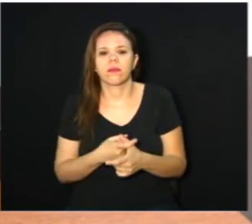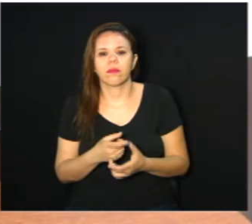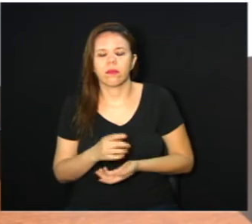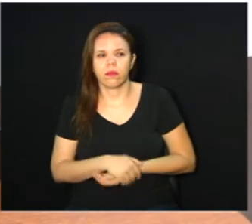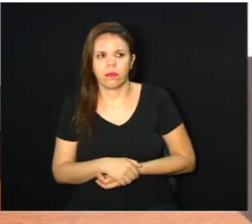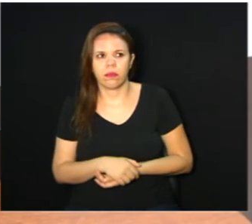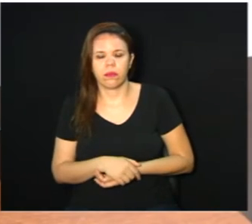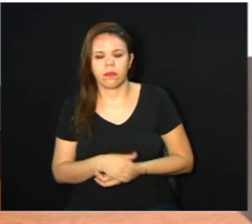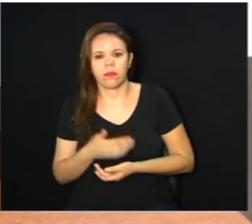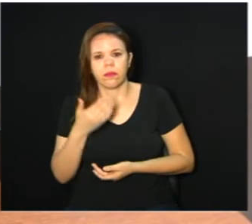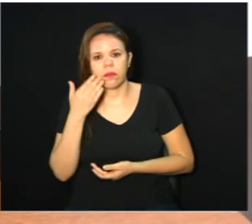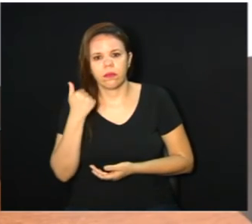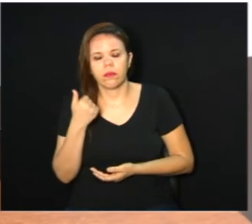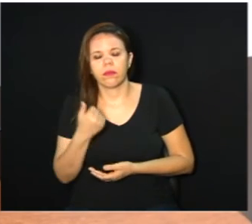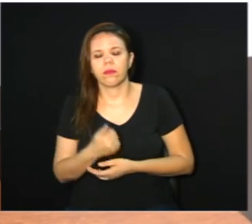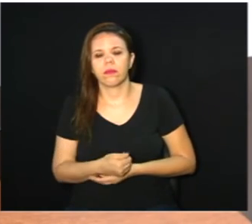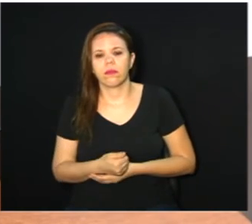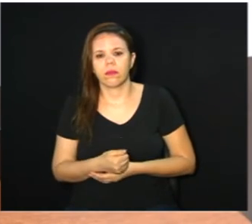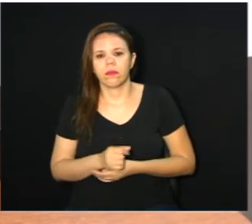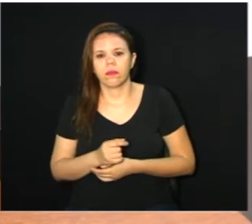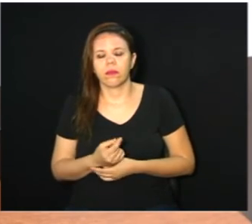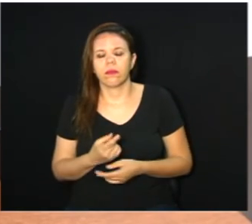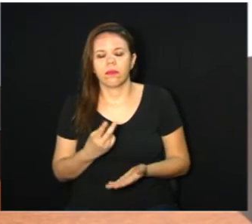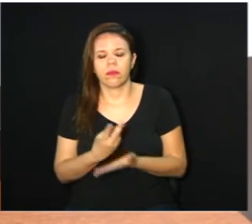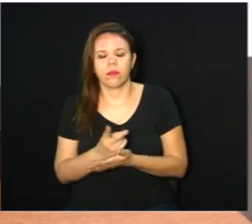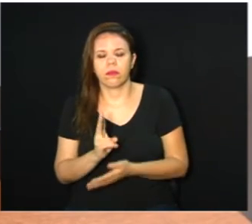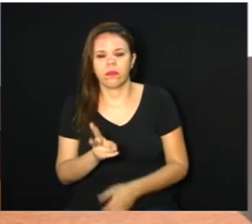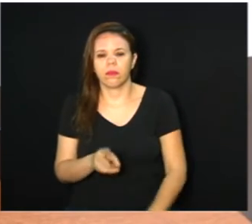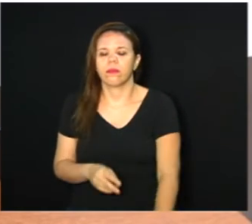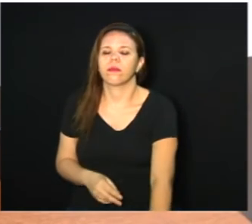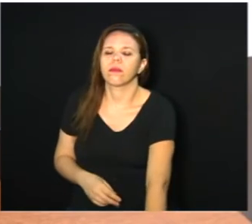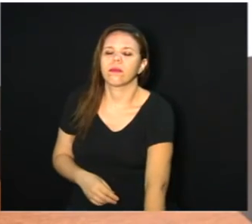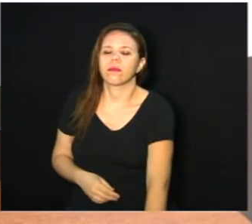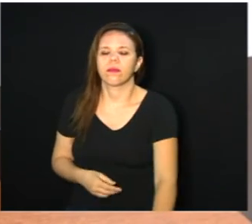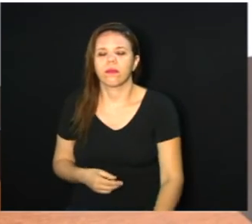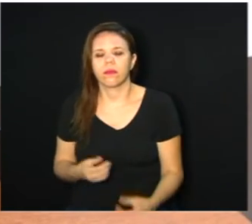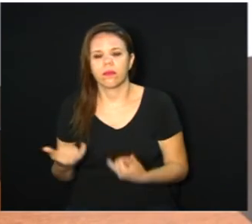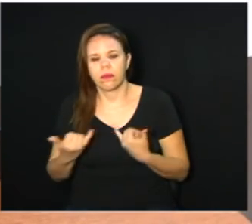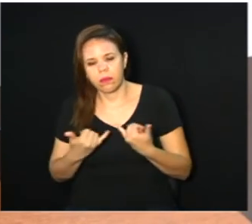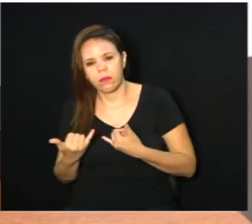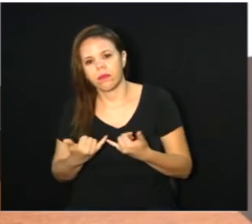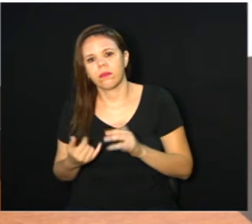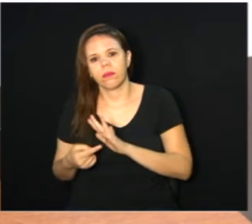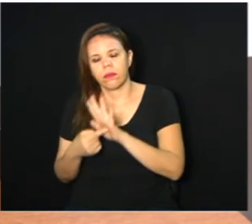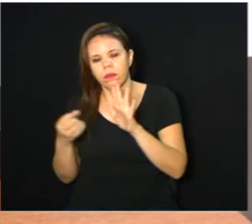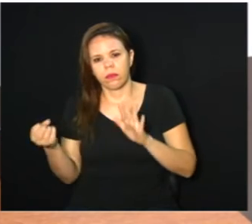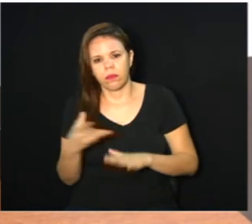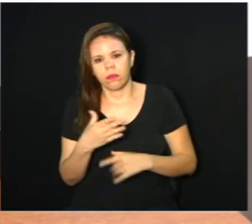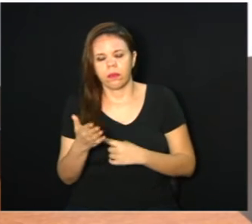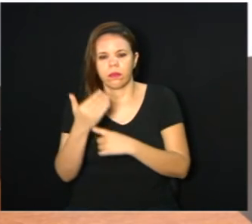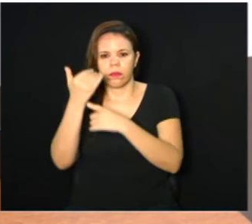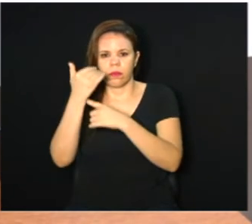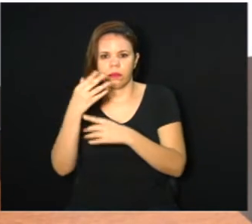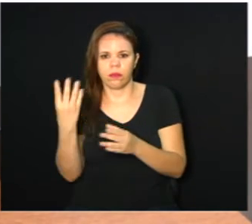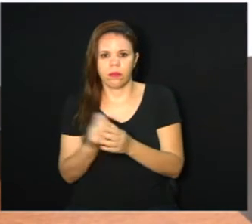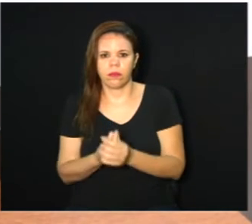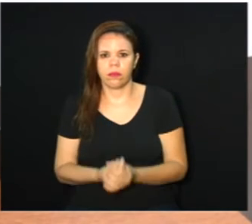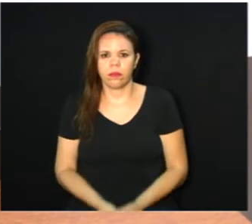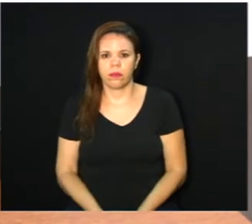que ele consumiu instantaneamente. Então, essa informação viria com esses novos tipos de tecnologias